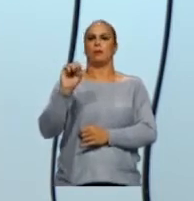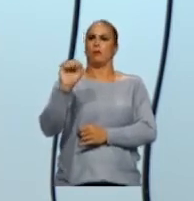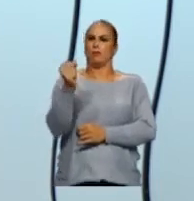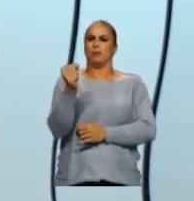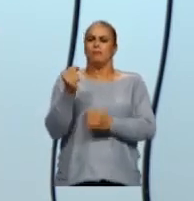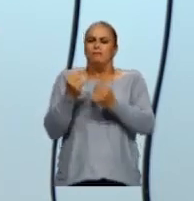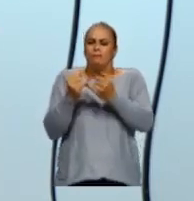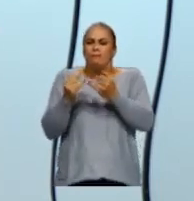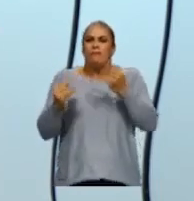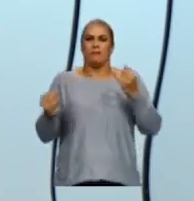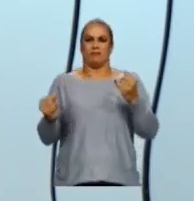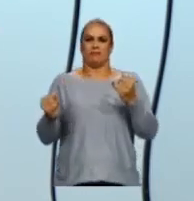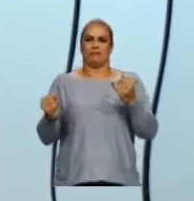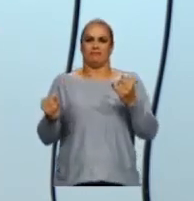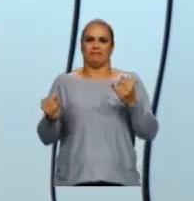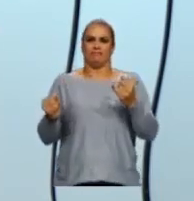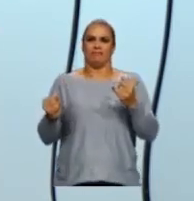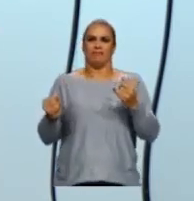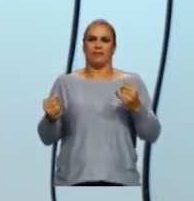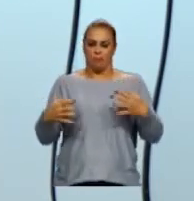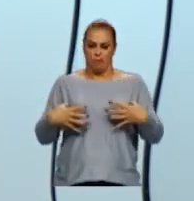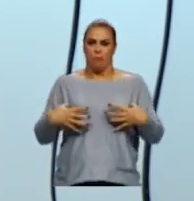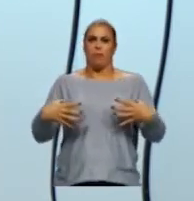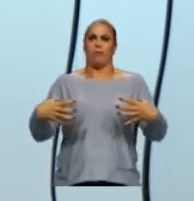O pulmão é um órgão respiratório,